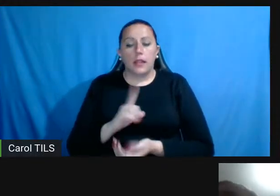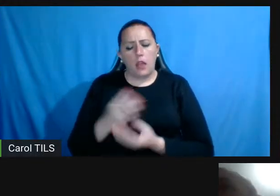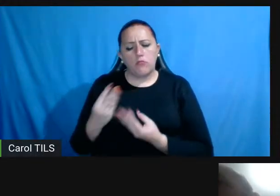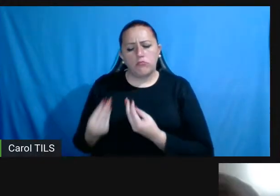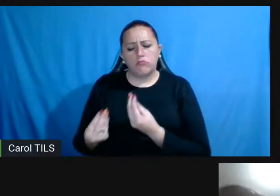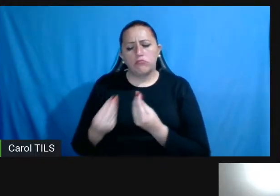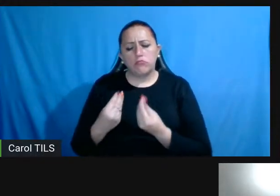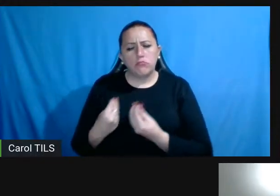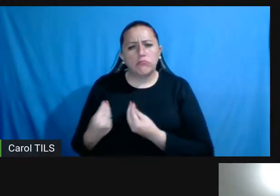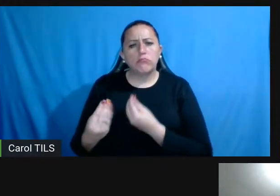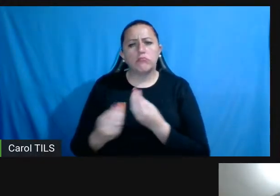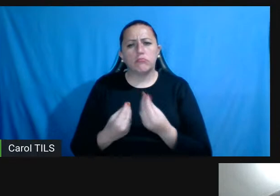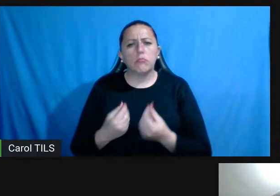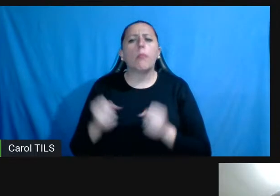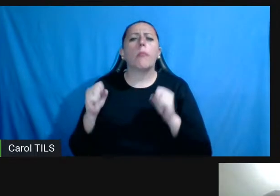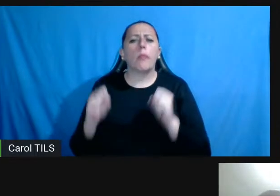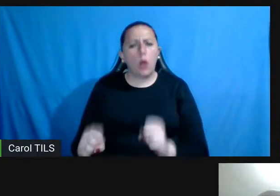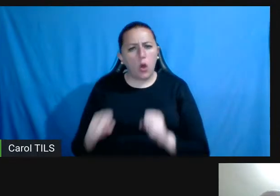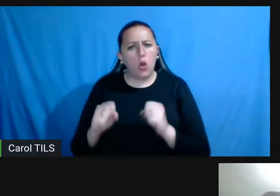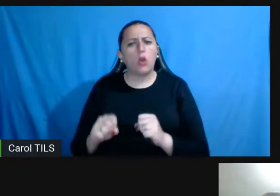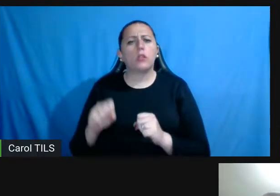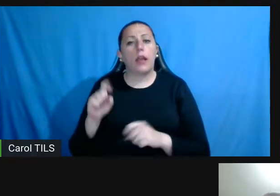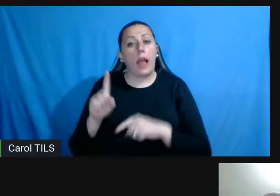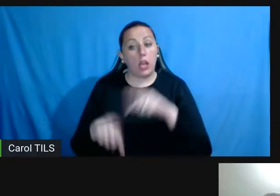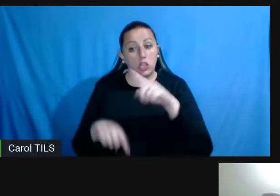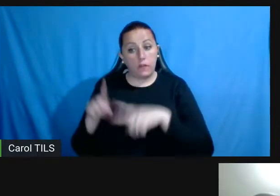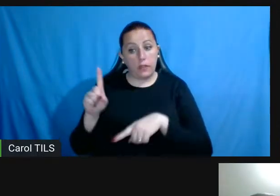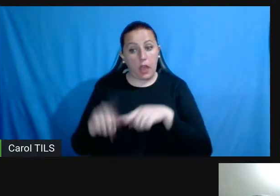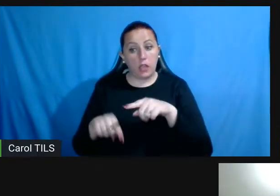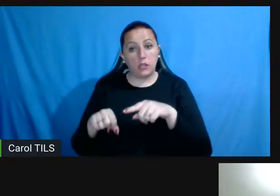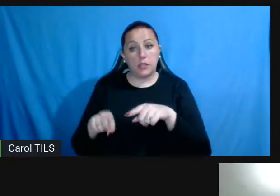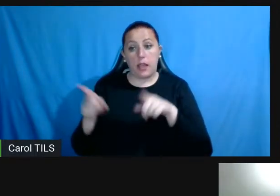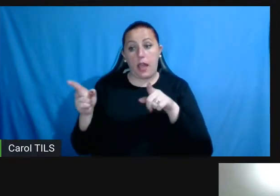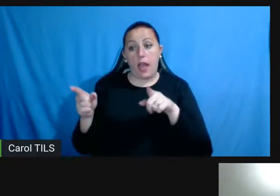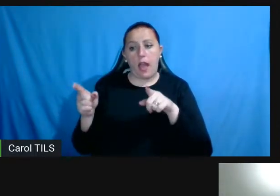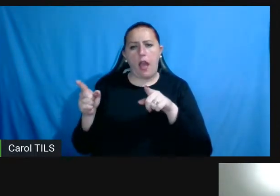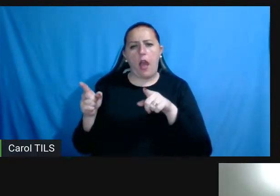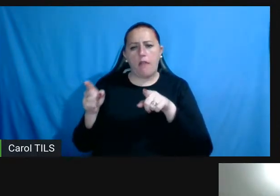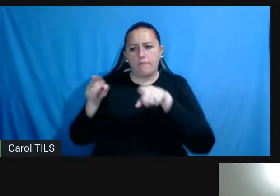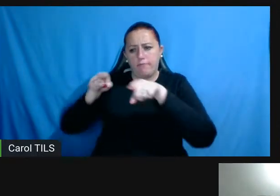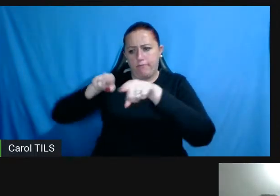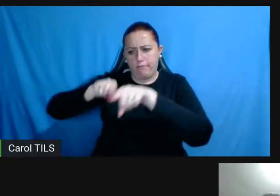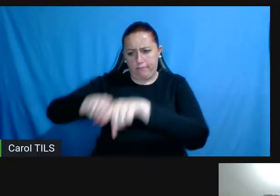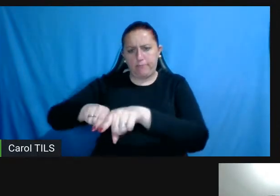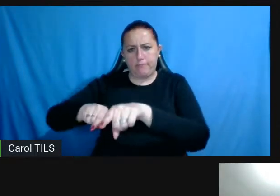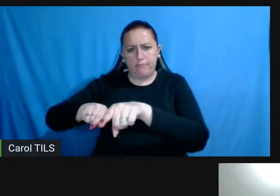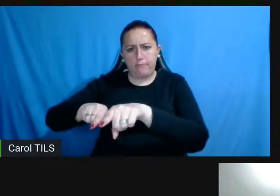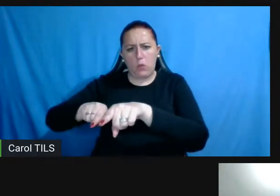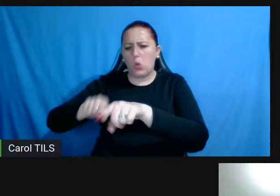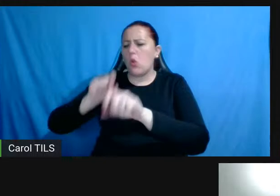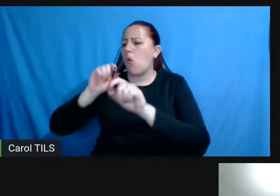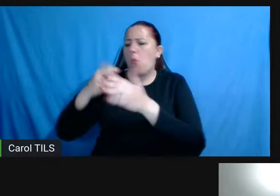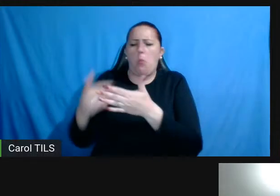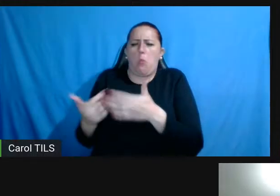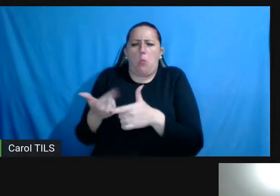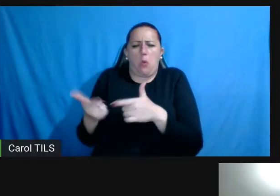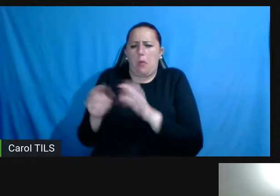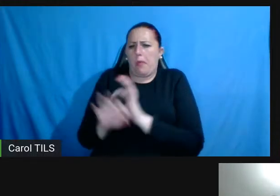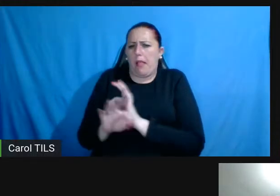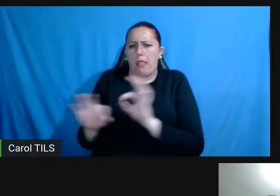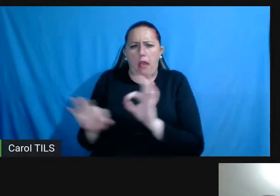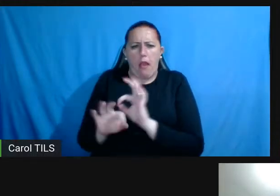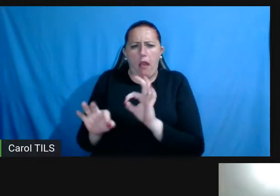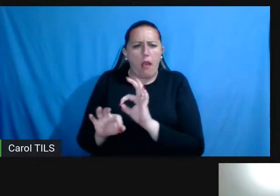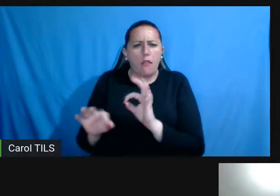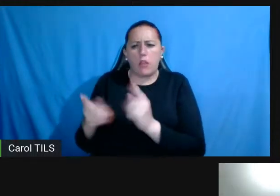e poderão, sim, atividades assíncronas, sem problema nenhum. Aquilo que é assíncrono, vocês